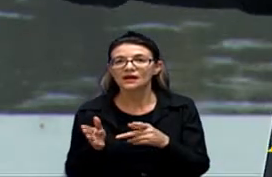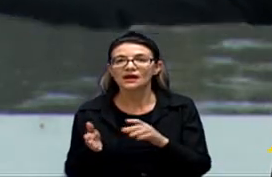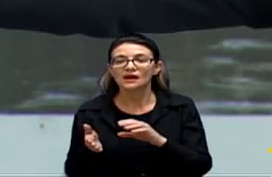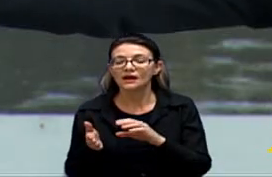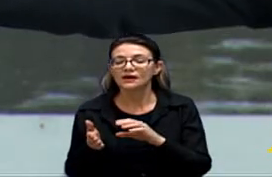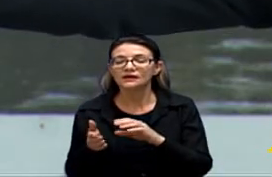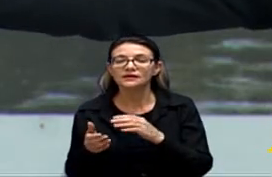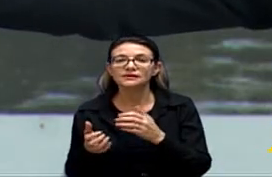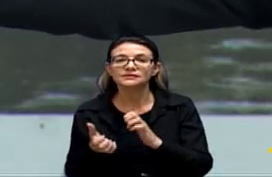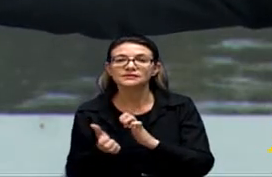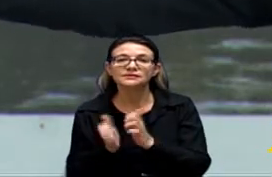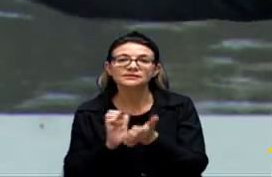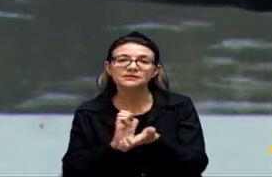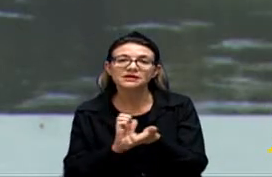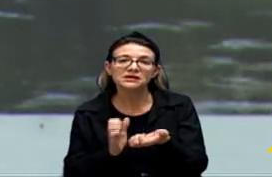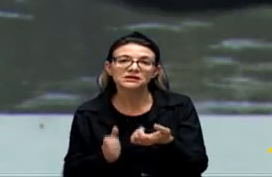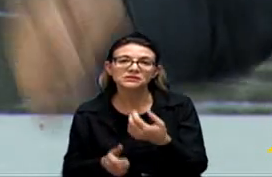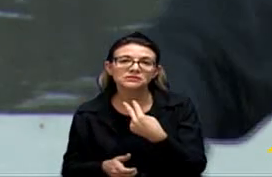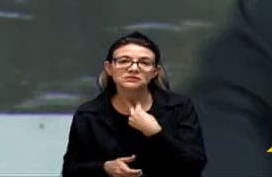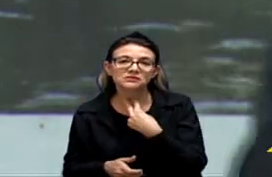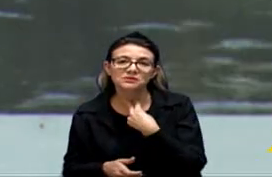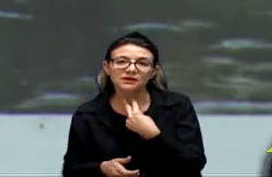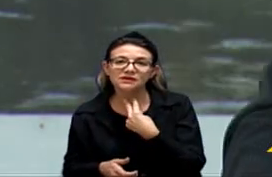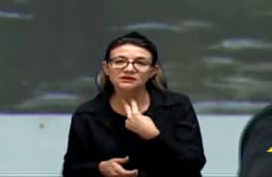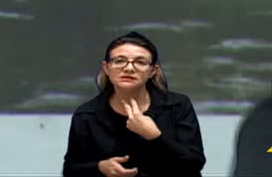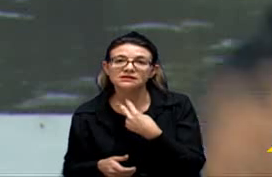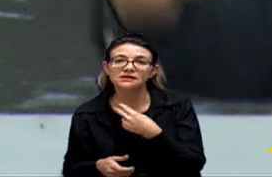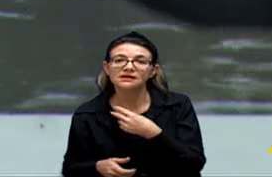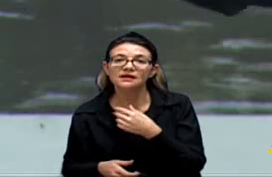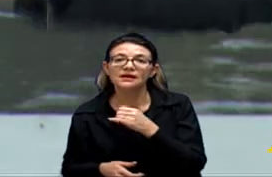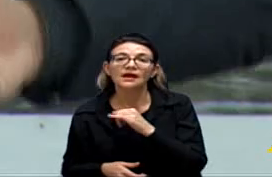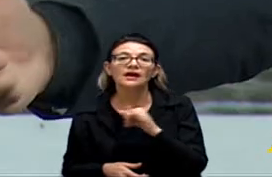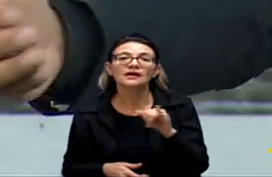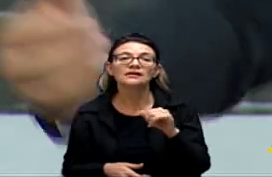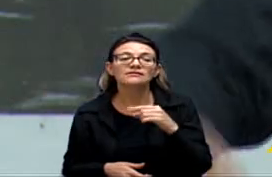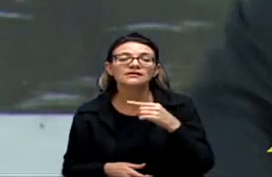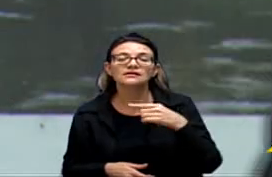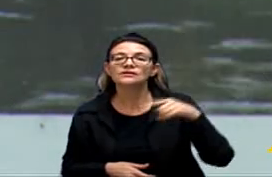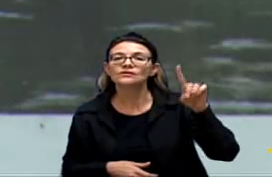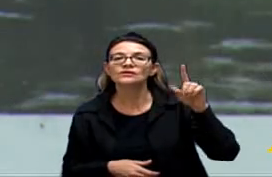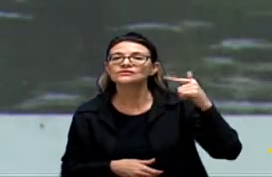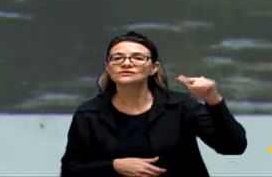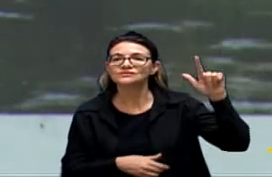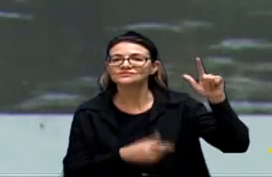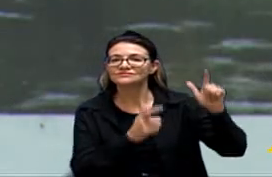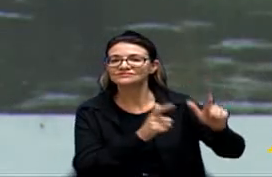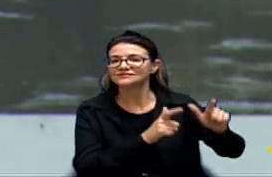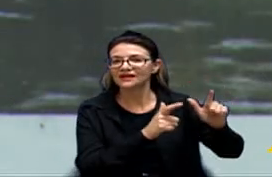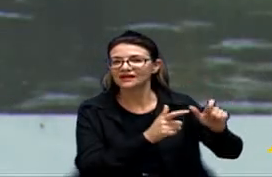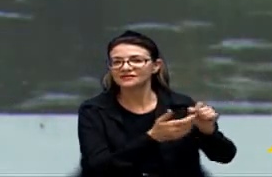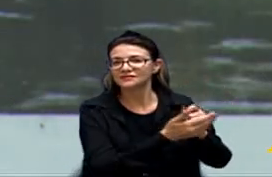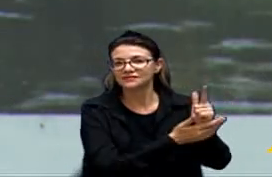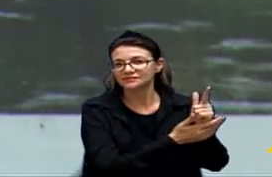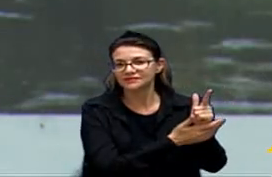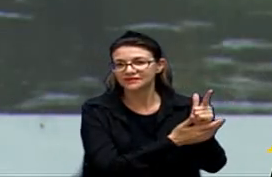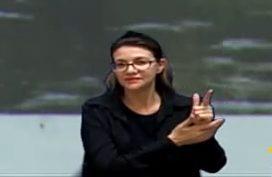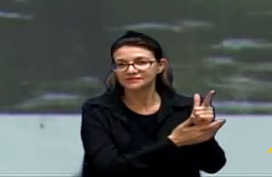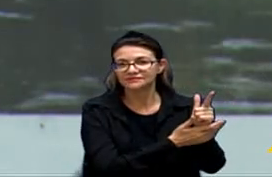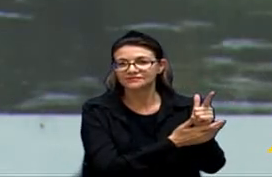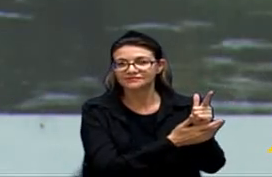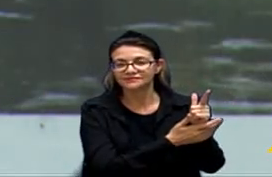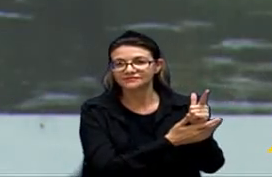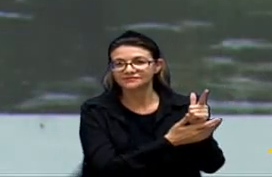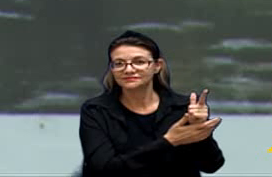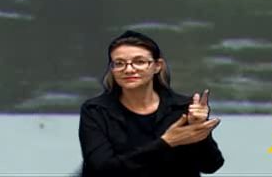pra cidade do lado vai pra capital vai para não sei onde compra pela internet ele vai comprar o aparelho e se não tiver